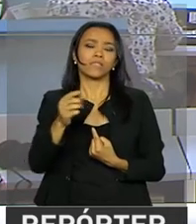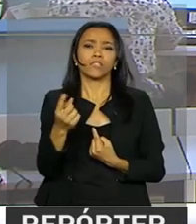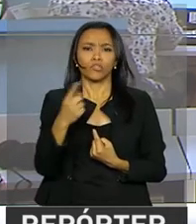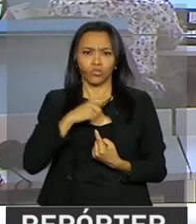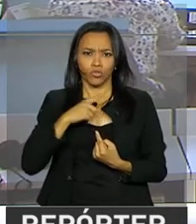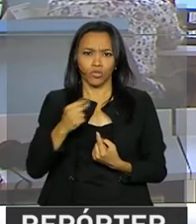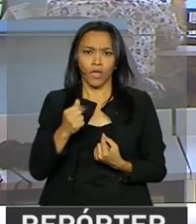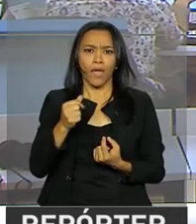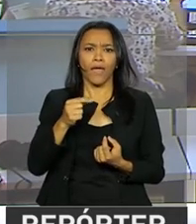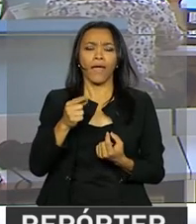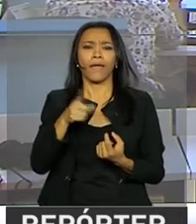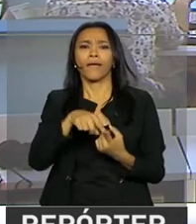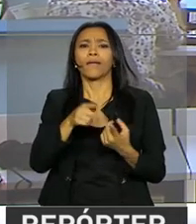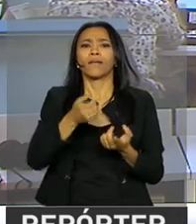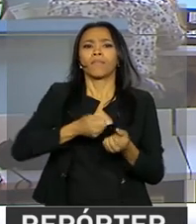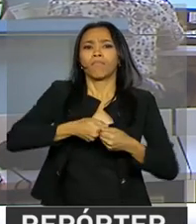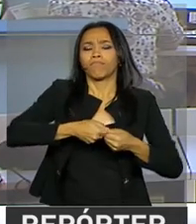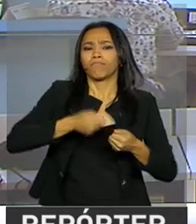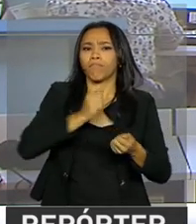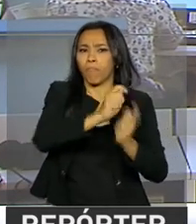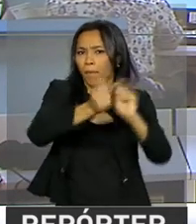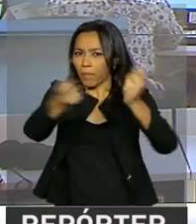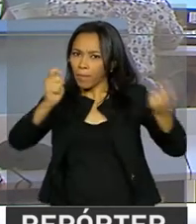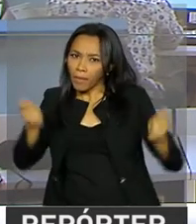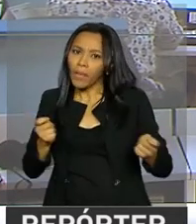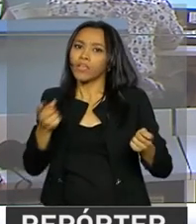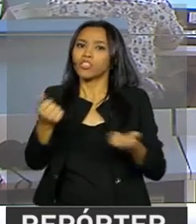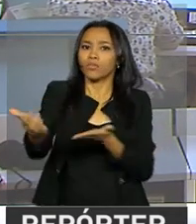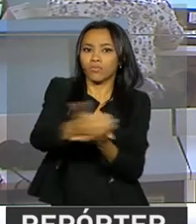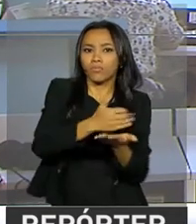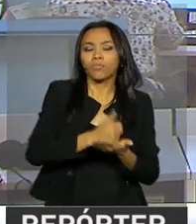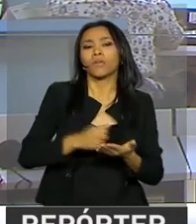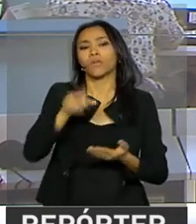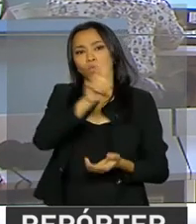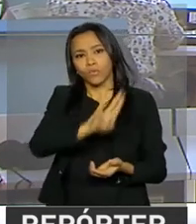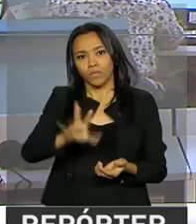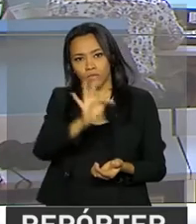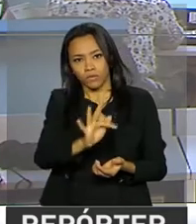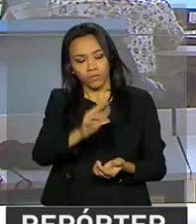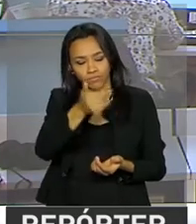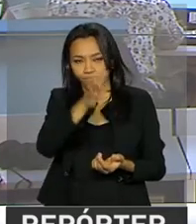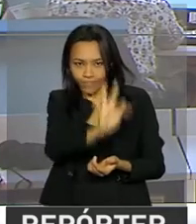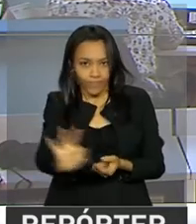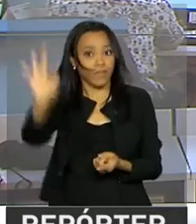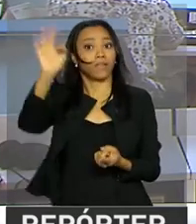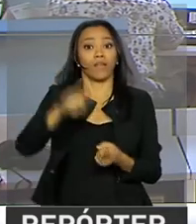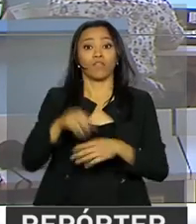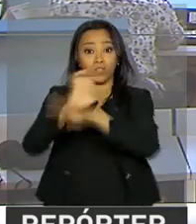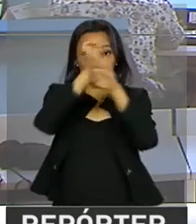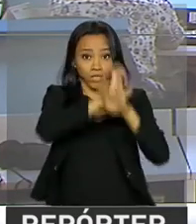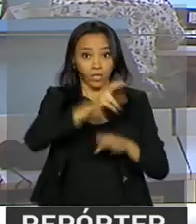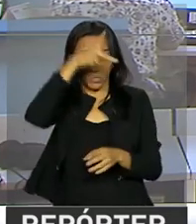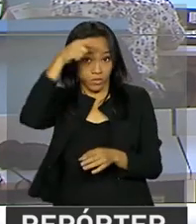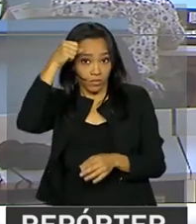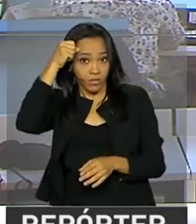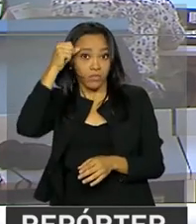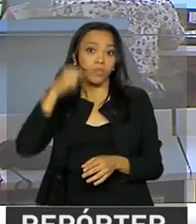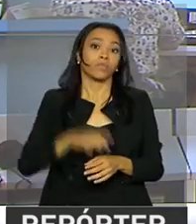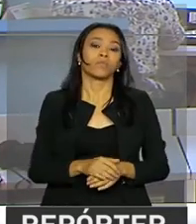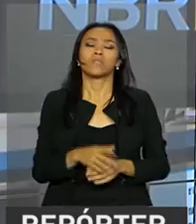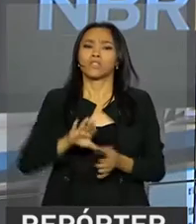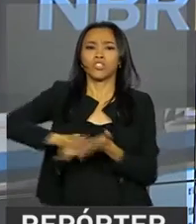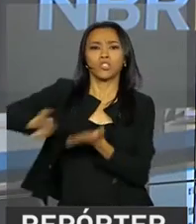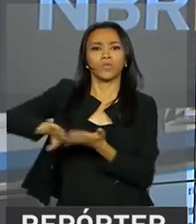entre receitas e despesas da União, estados, municípios e estatais, sem considerar os